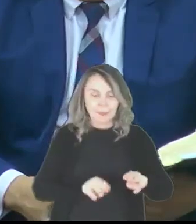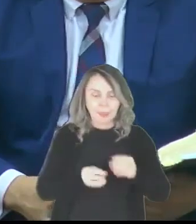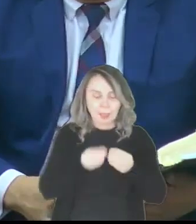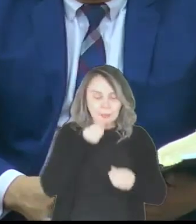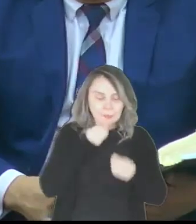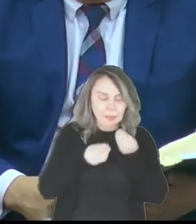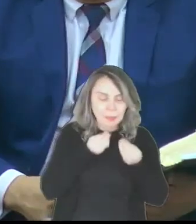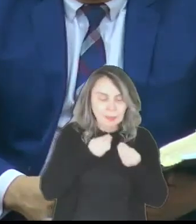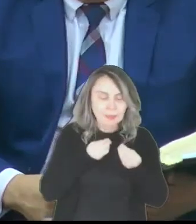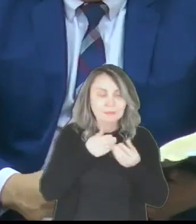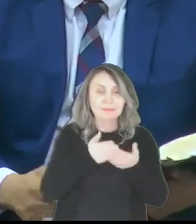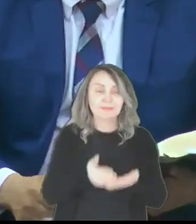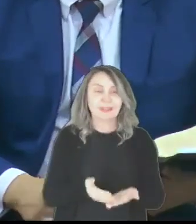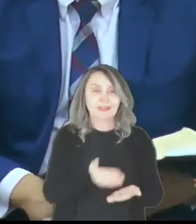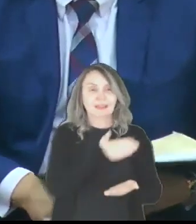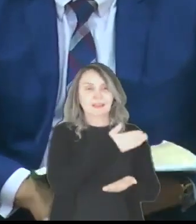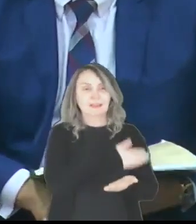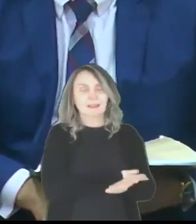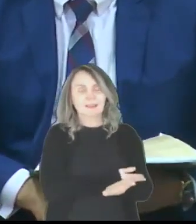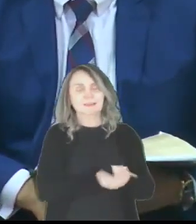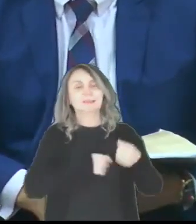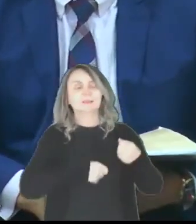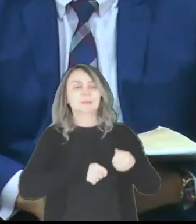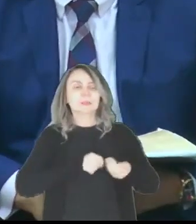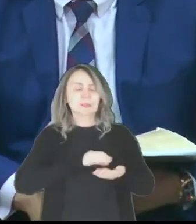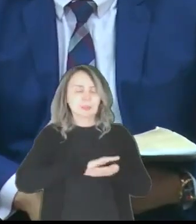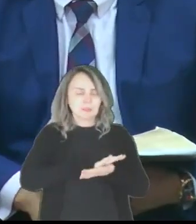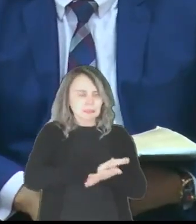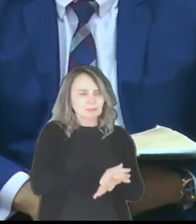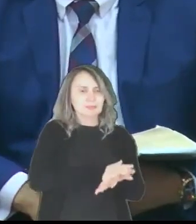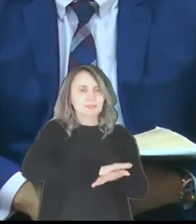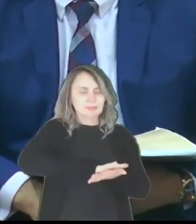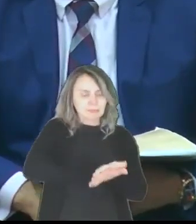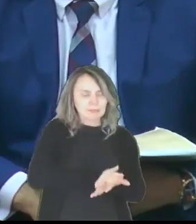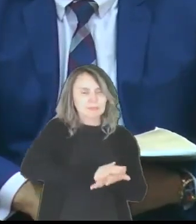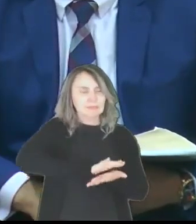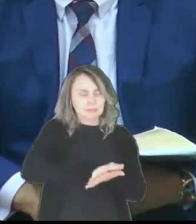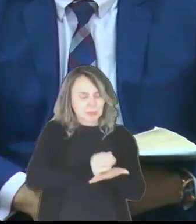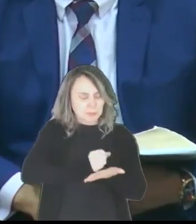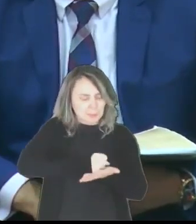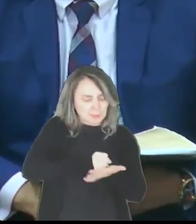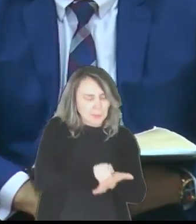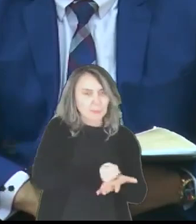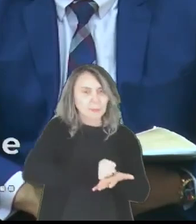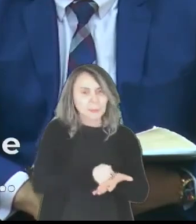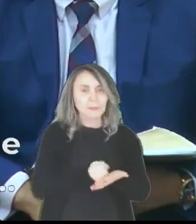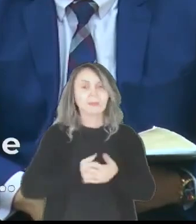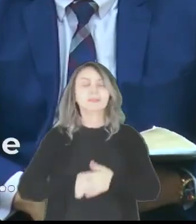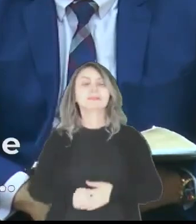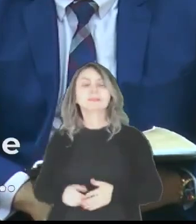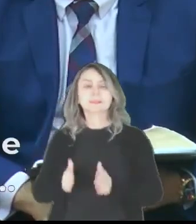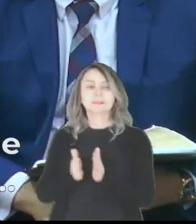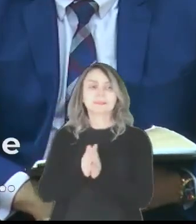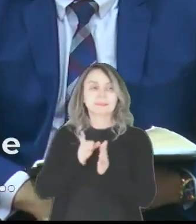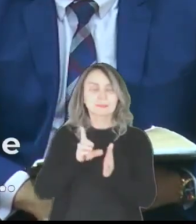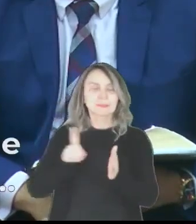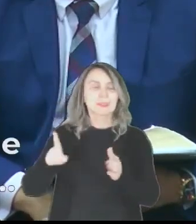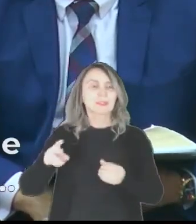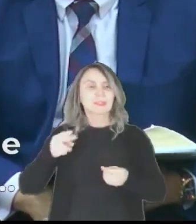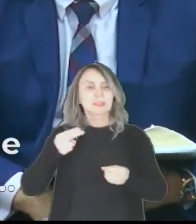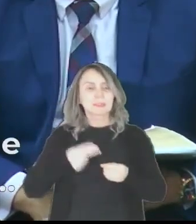ver isso em Números 11:8. Números capítulo 11, versículo 8. Coloca aí, por favor, depois